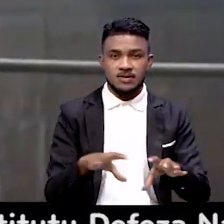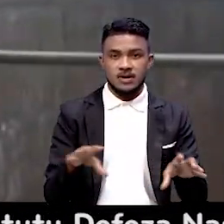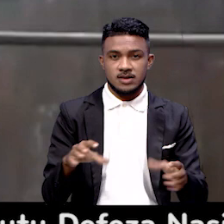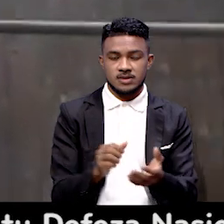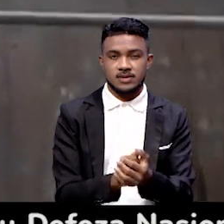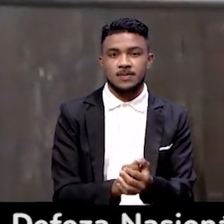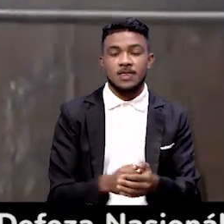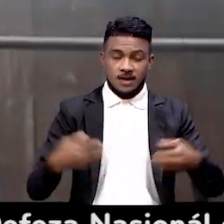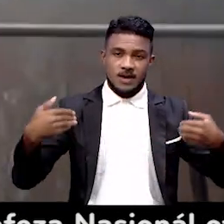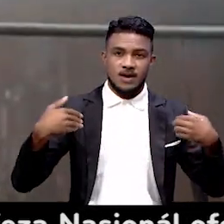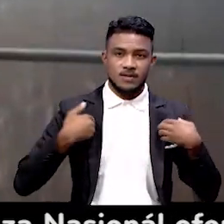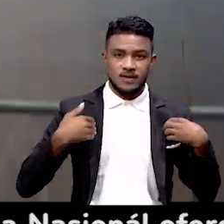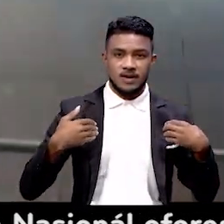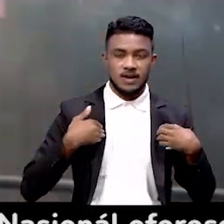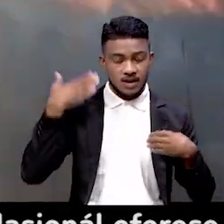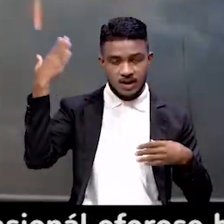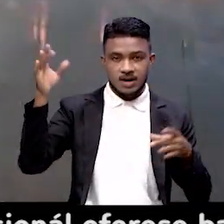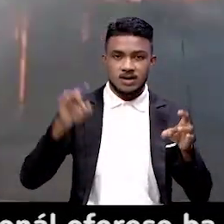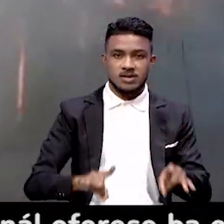mak lokaliza ia rezian Australia.